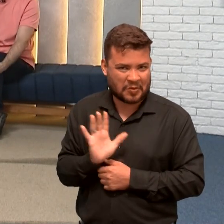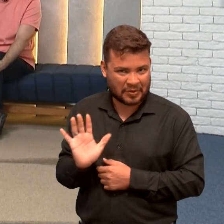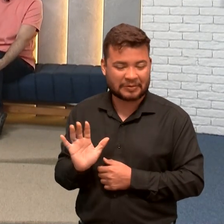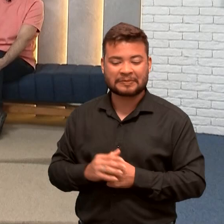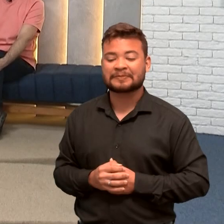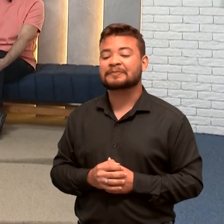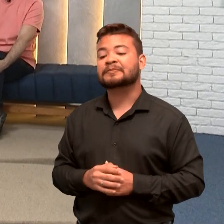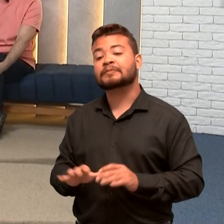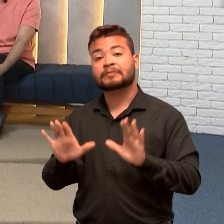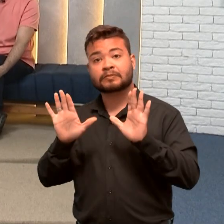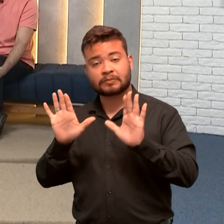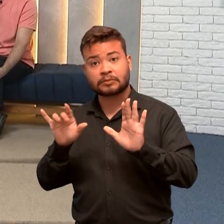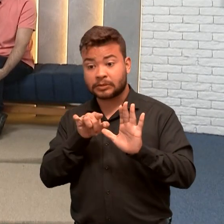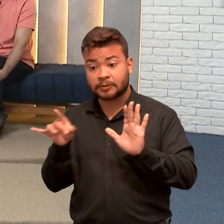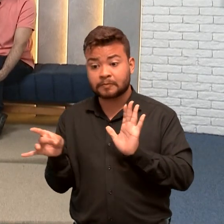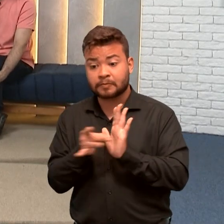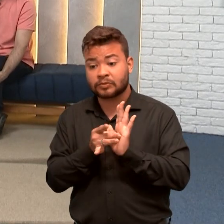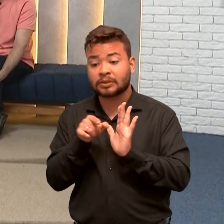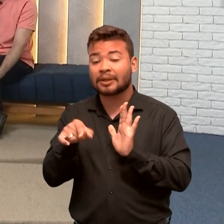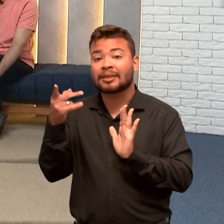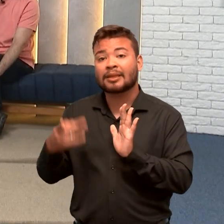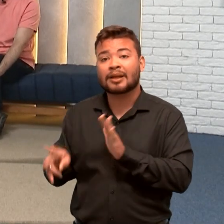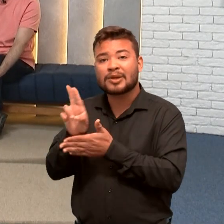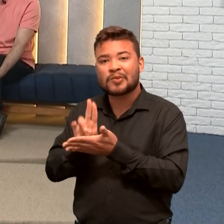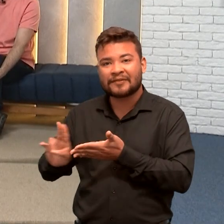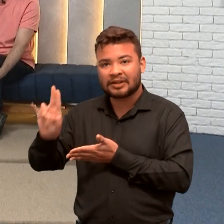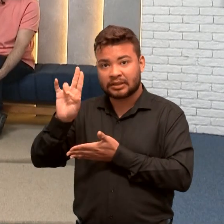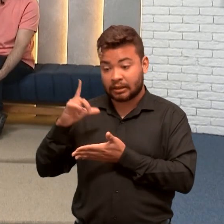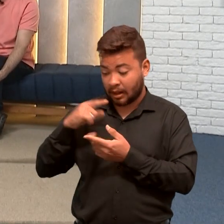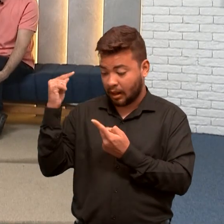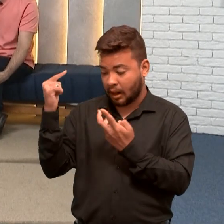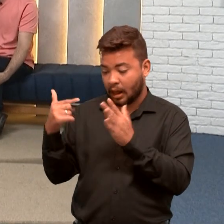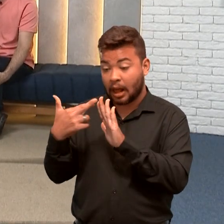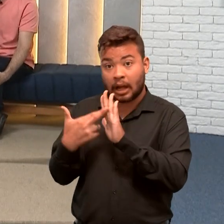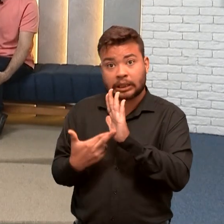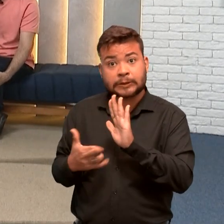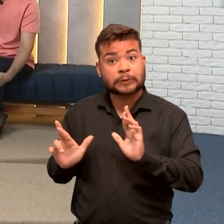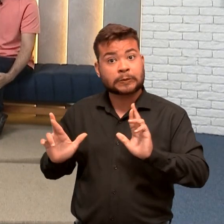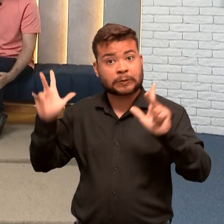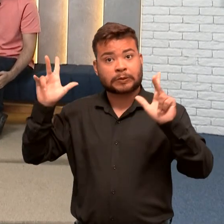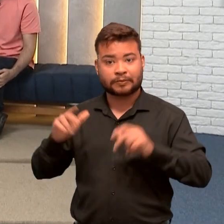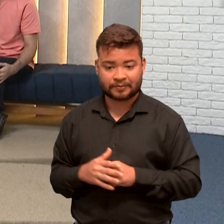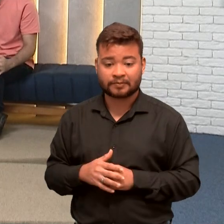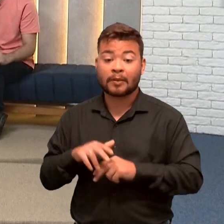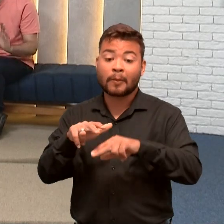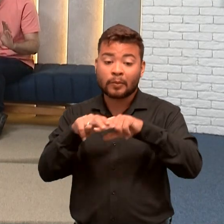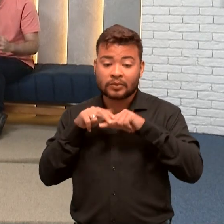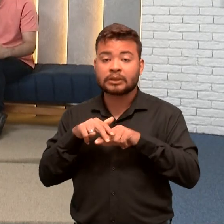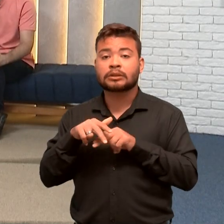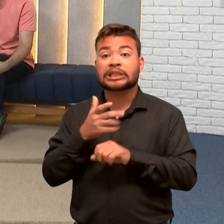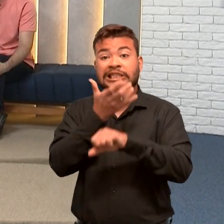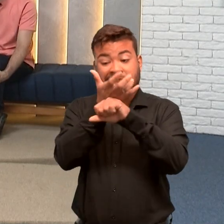Inclusive, mas é isso, dentro da universidade tudo é tão diferente e por isso essas matérias relacionadas à ética